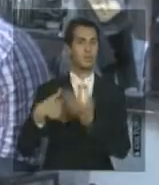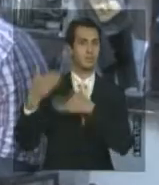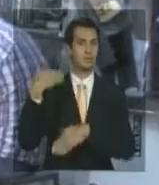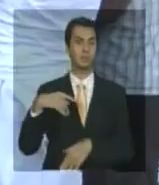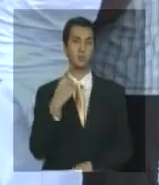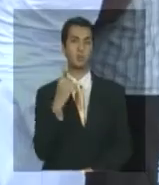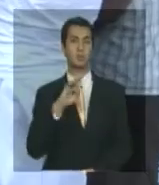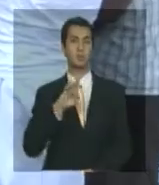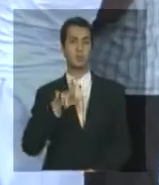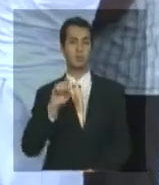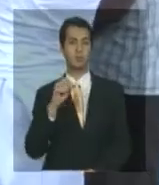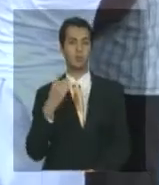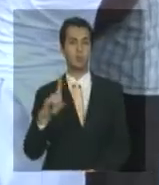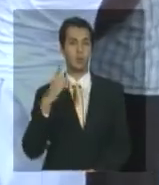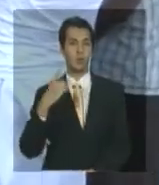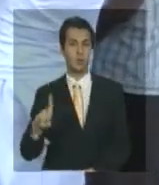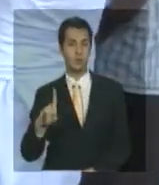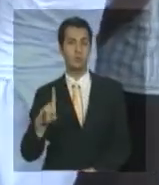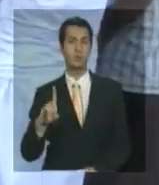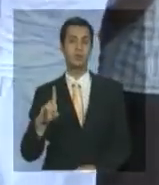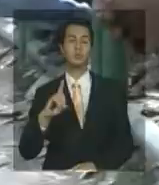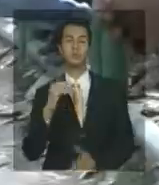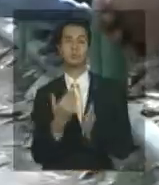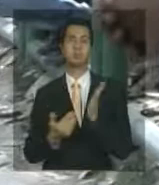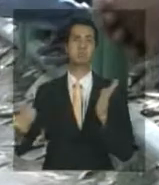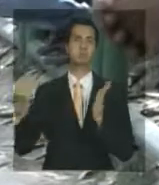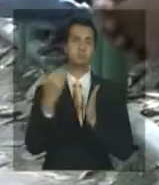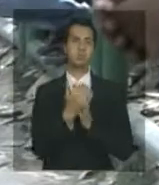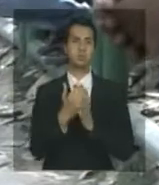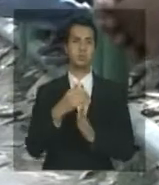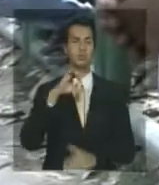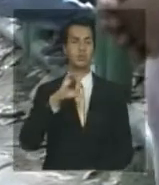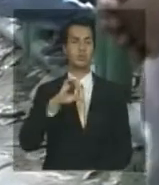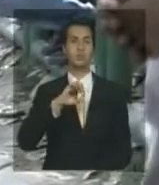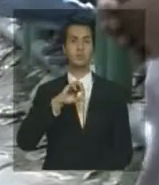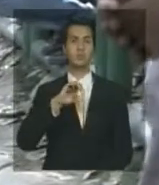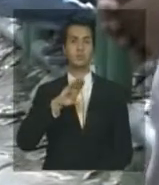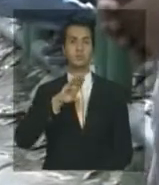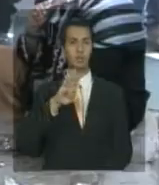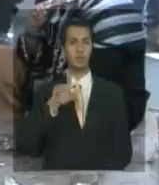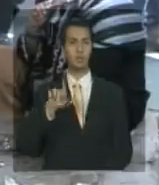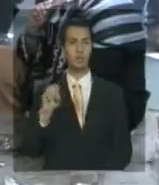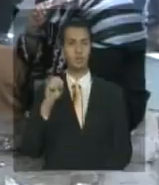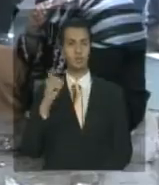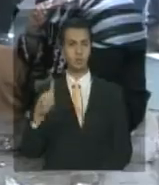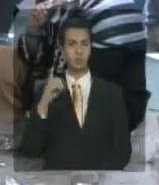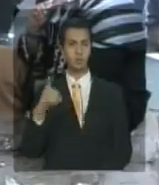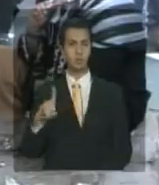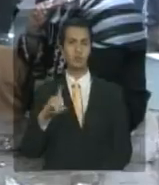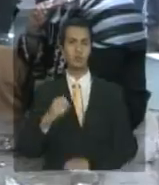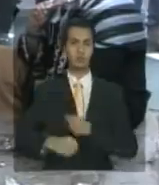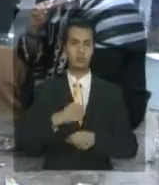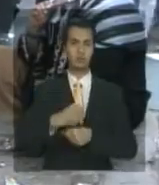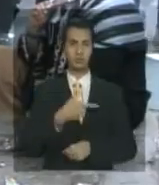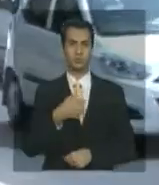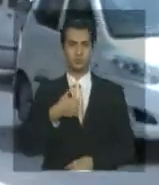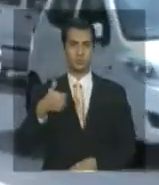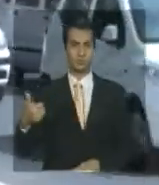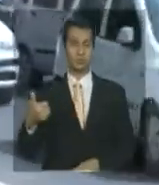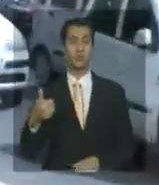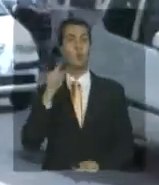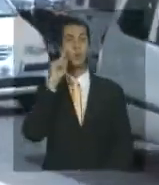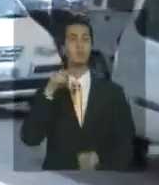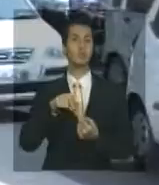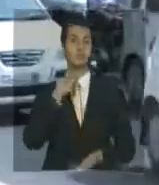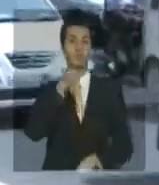e 200 milhões de dólares em 2002 para pouco mais de 9 bilhões em 2011. Mas a meta é chegar em 2015 a